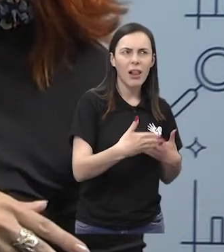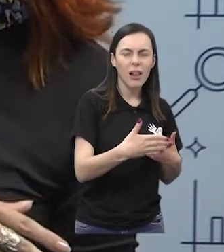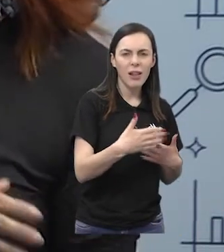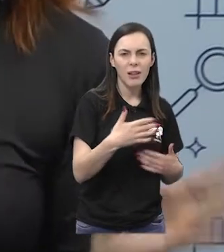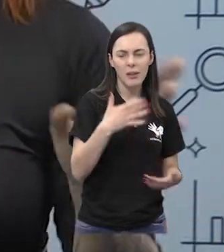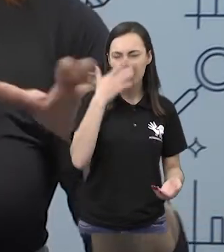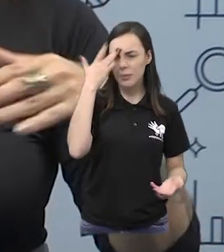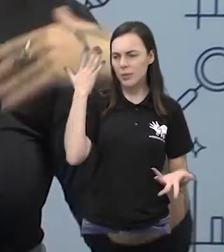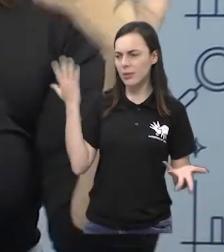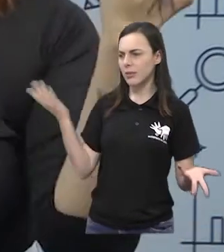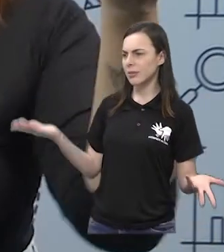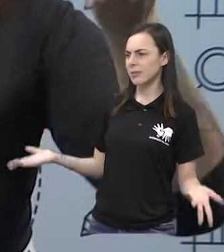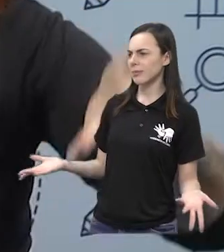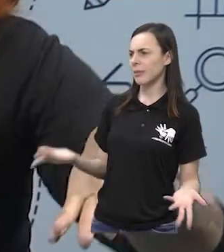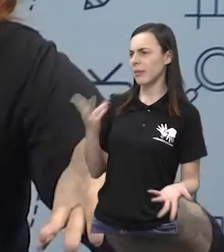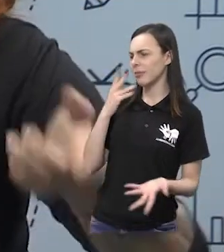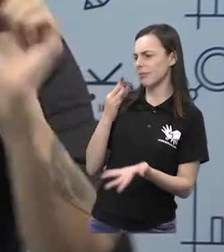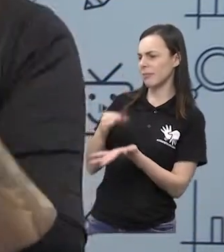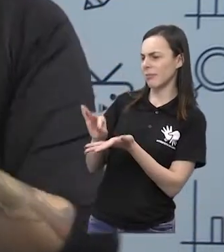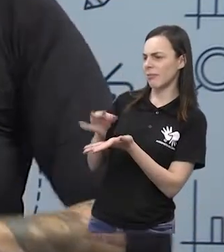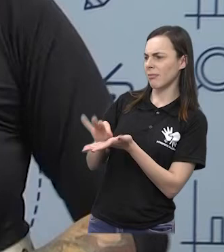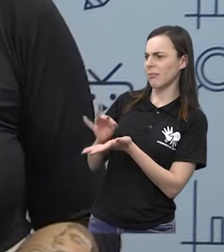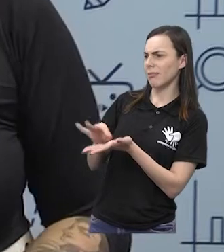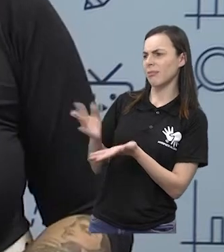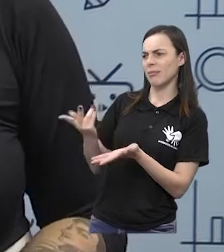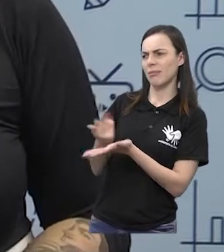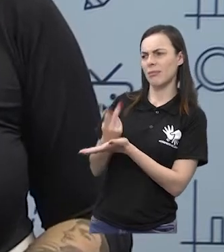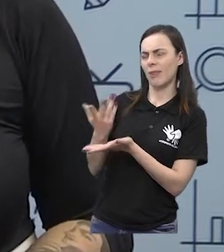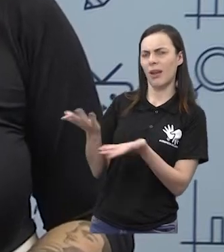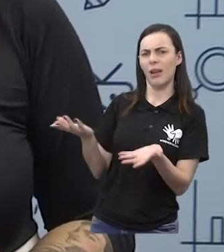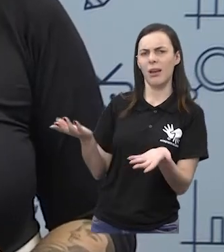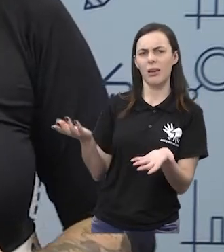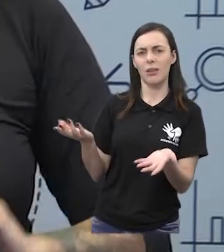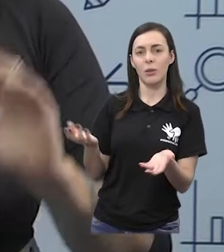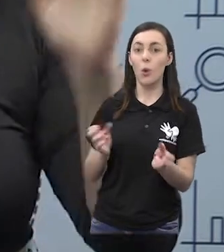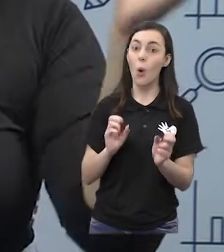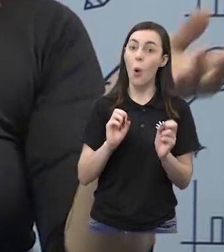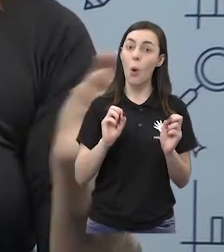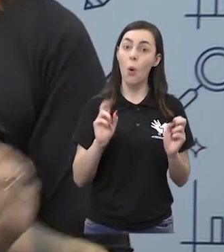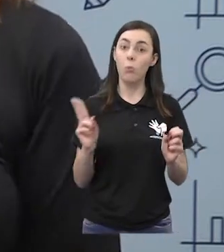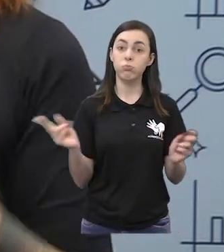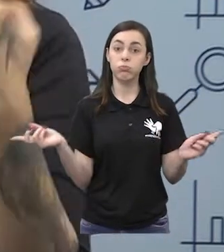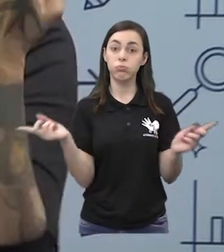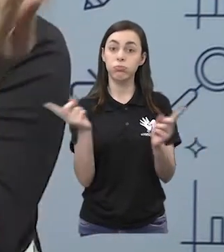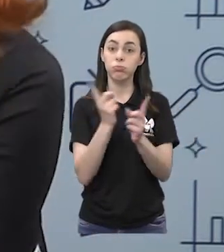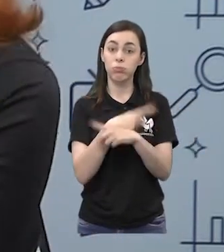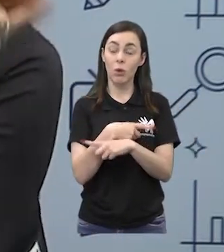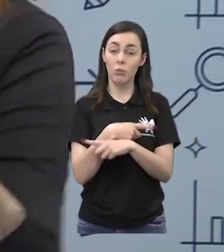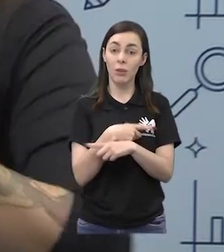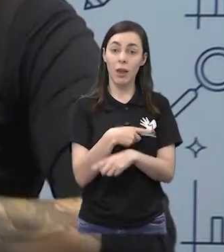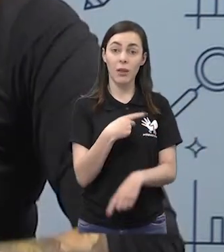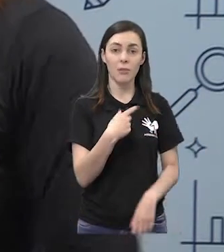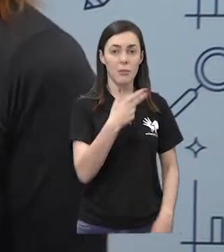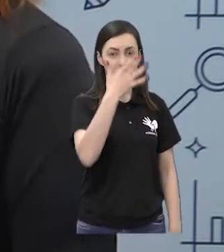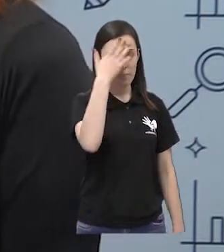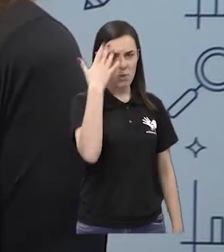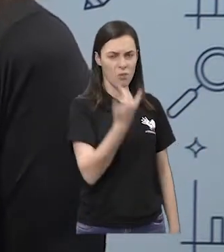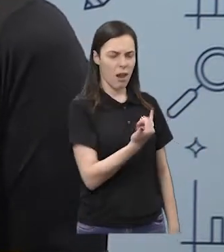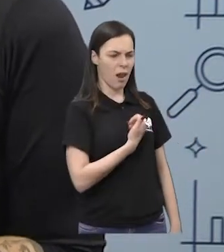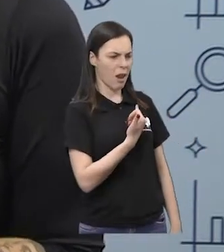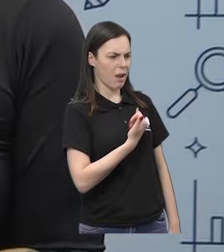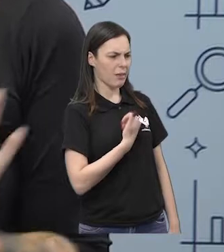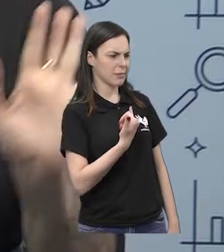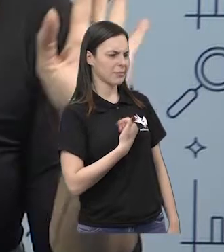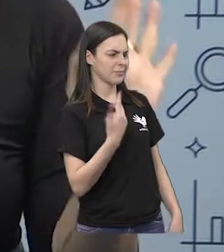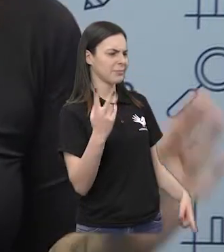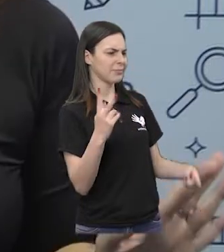fato e a pessoa que estava ouvindo teve que te corrigir ou o contrário estava ouvindo alguma história